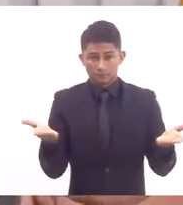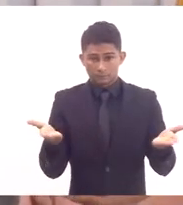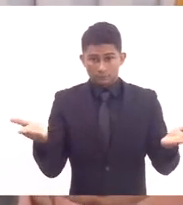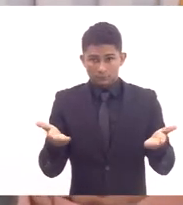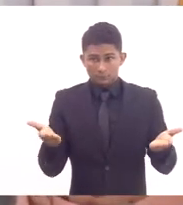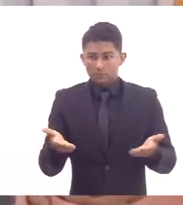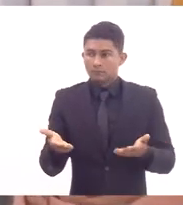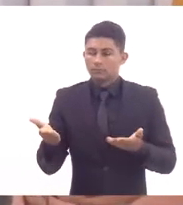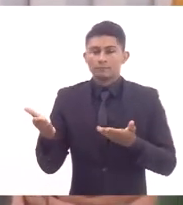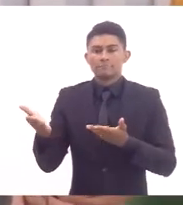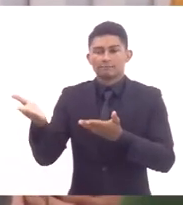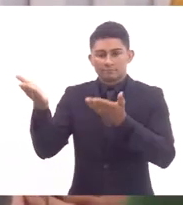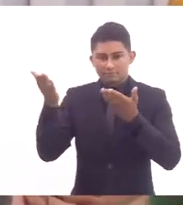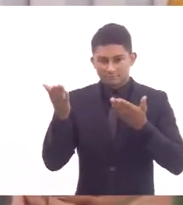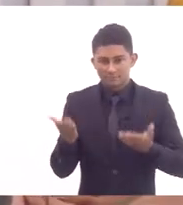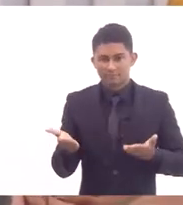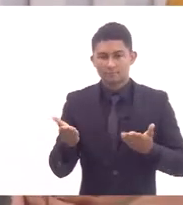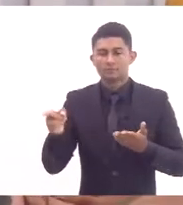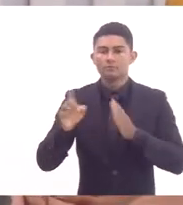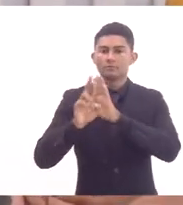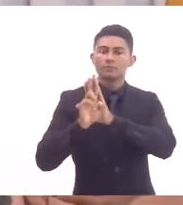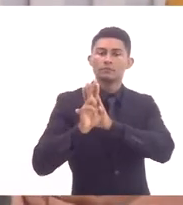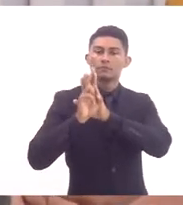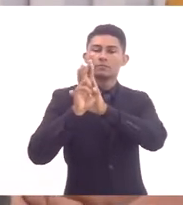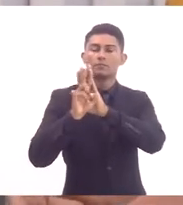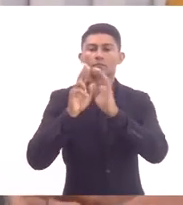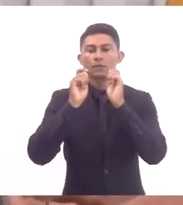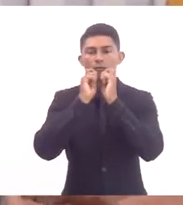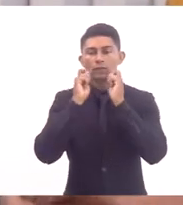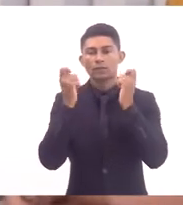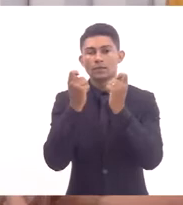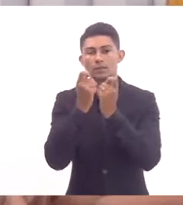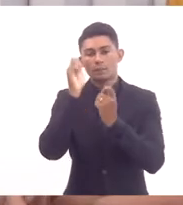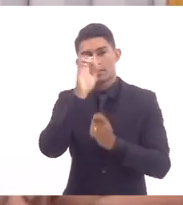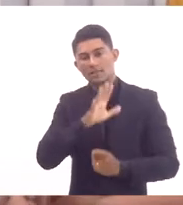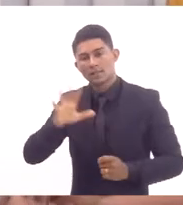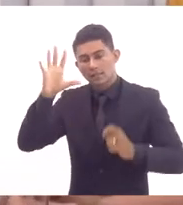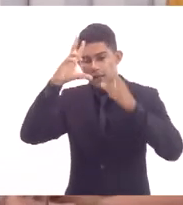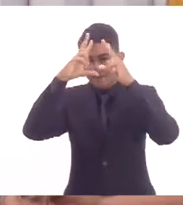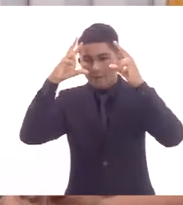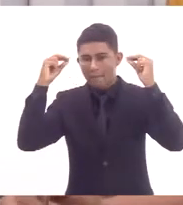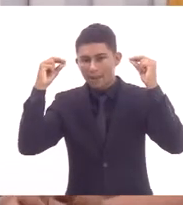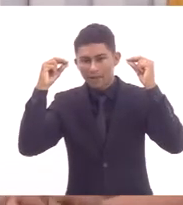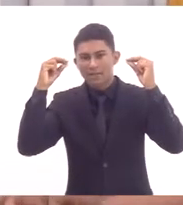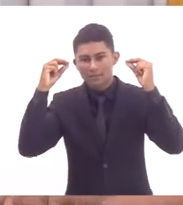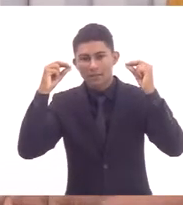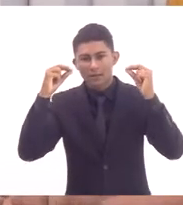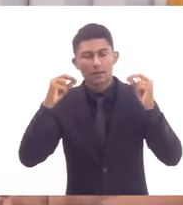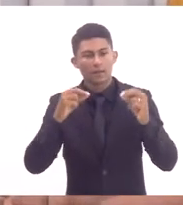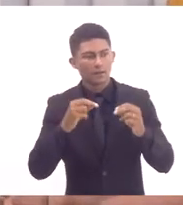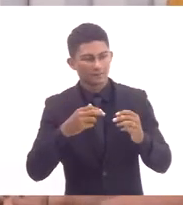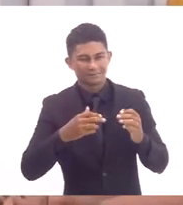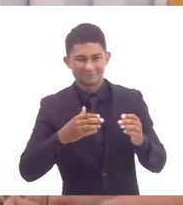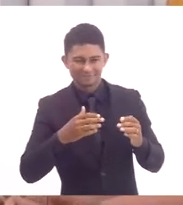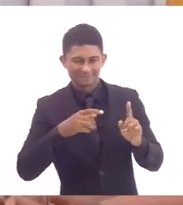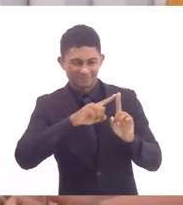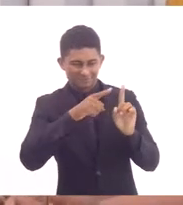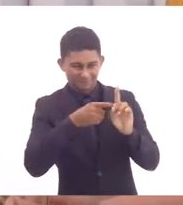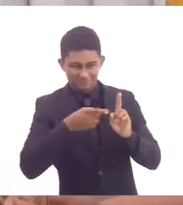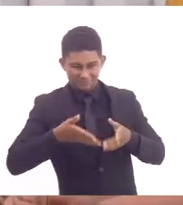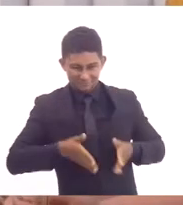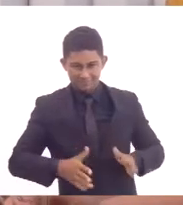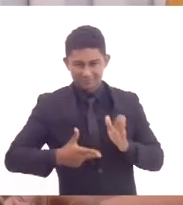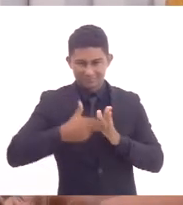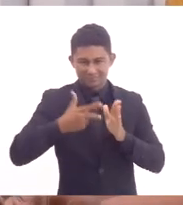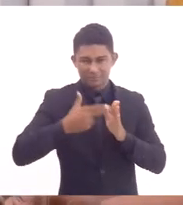nós chamamos a representante da Associação Brasileira de enfermagem obstétrica do Rio de Janeiro